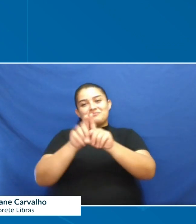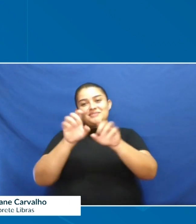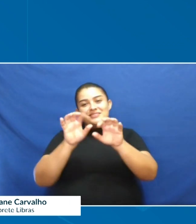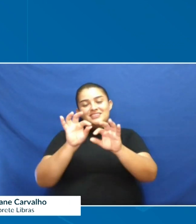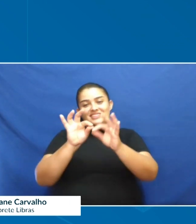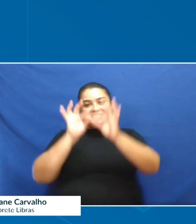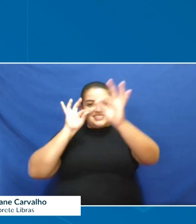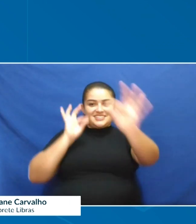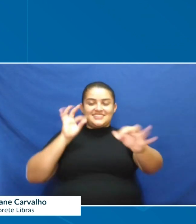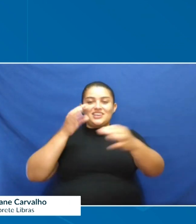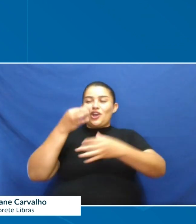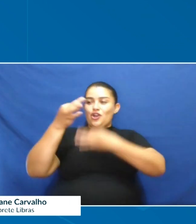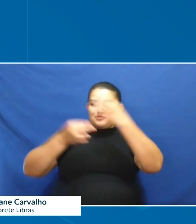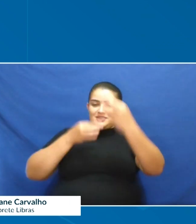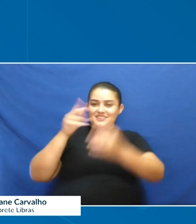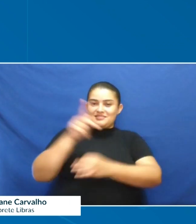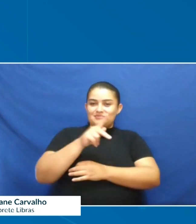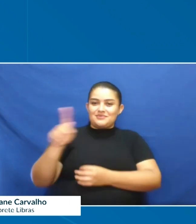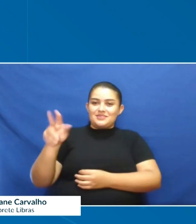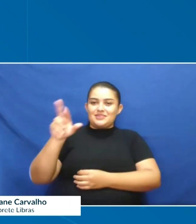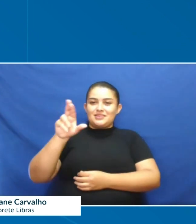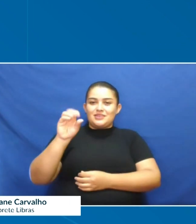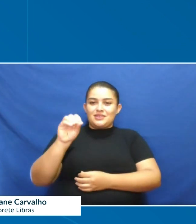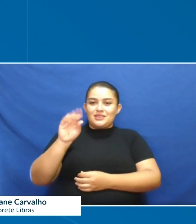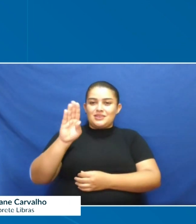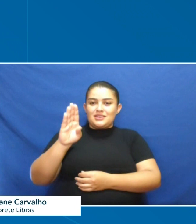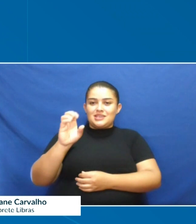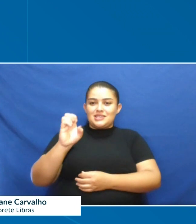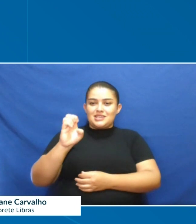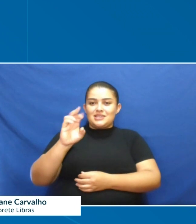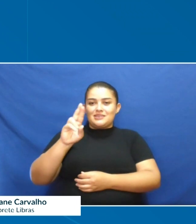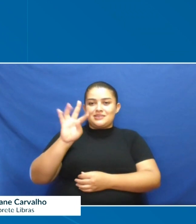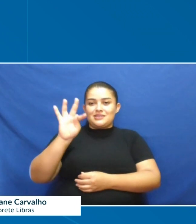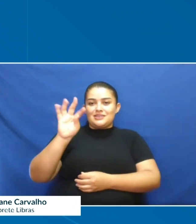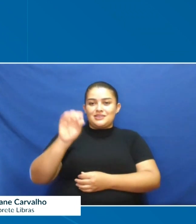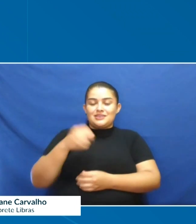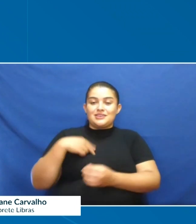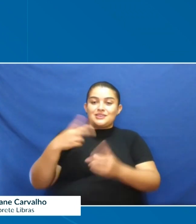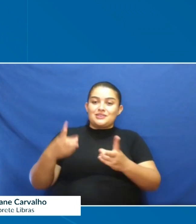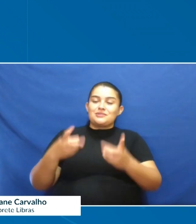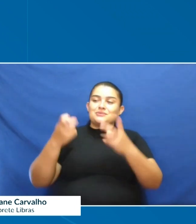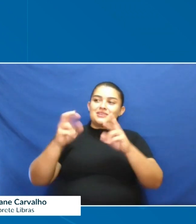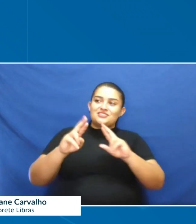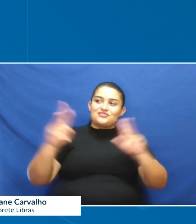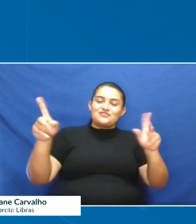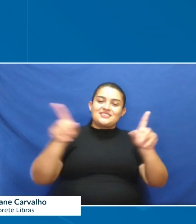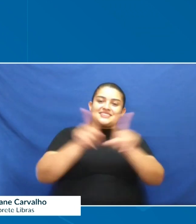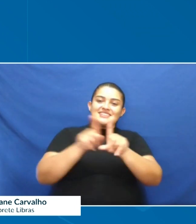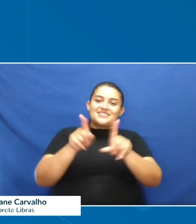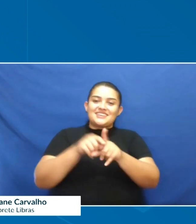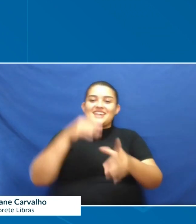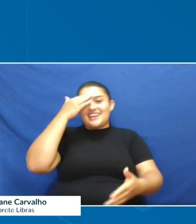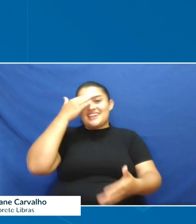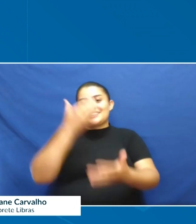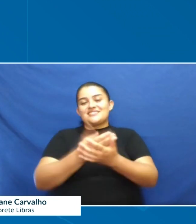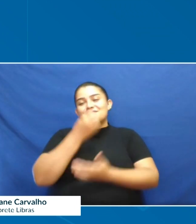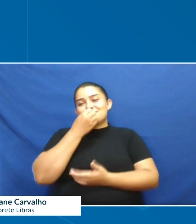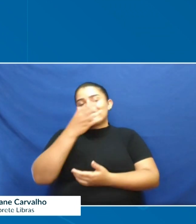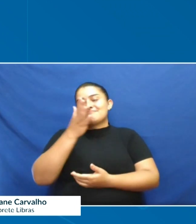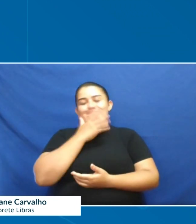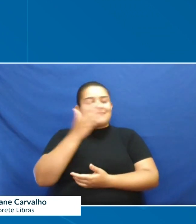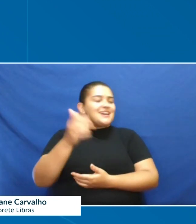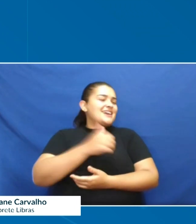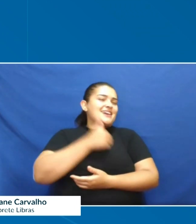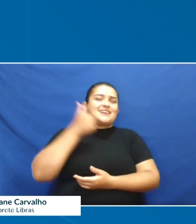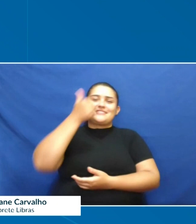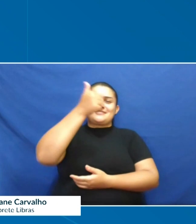com o Roberto antes da gente começar a entrevista. E aí eu percebi muito a diferença, assim, eu acho que foi bem melhor quando eu consegui